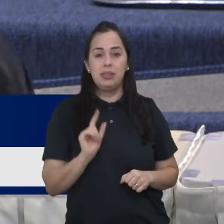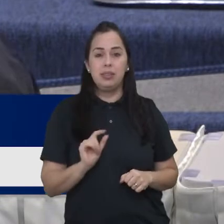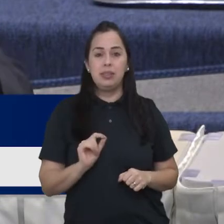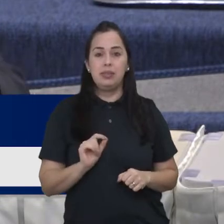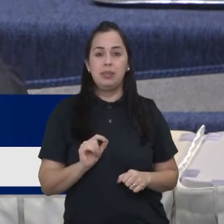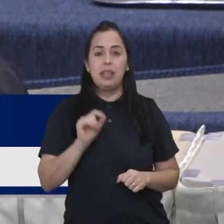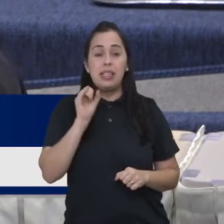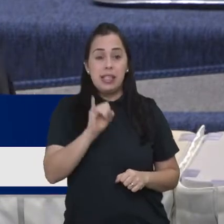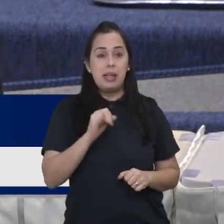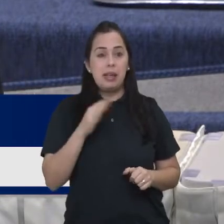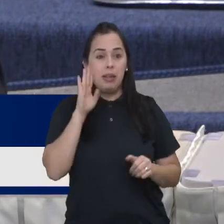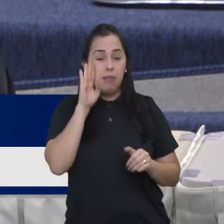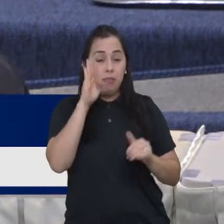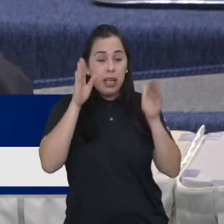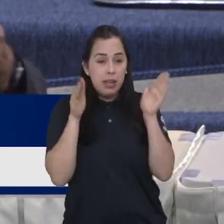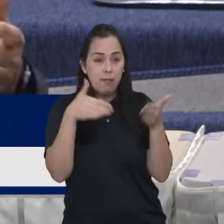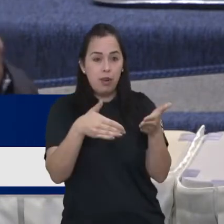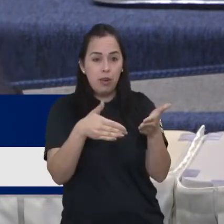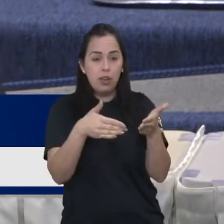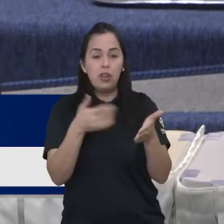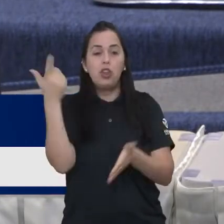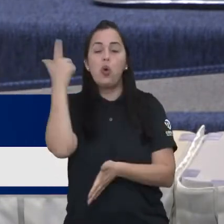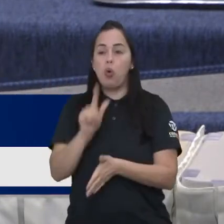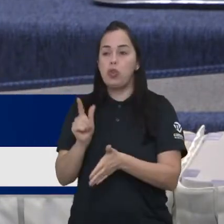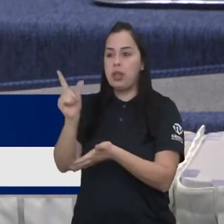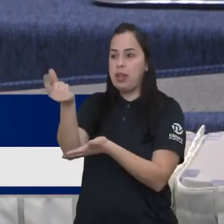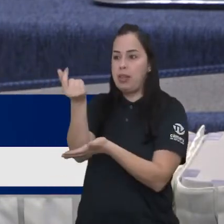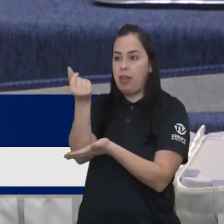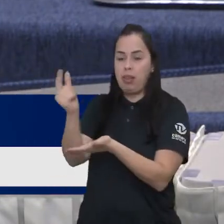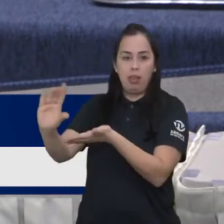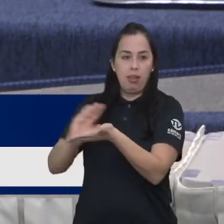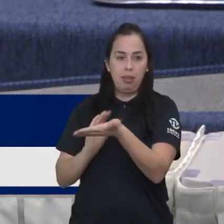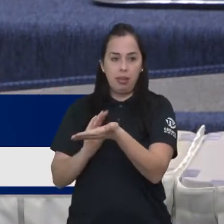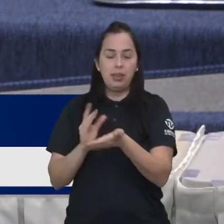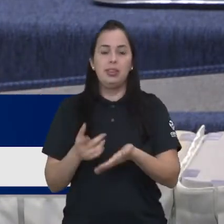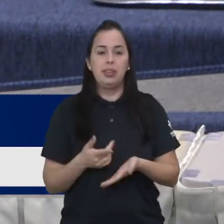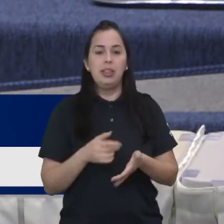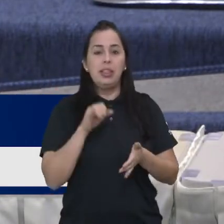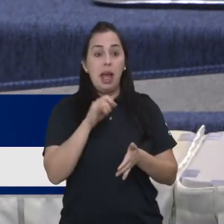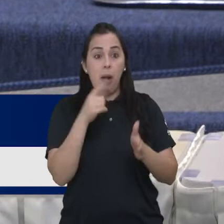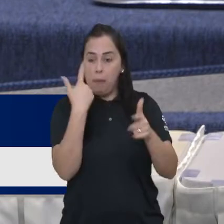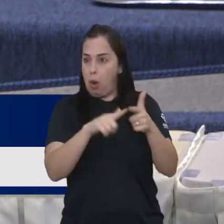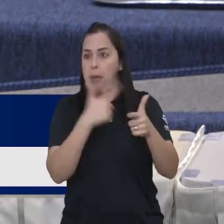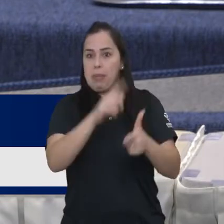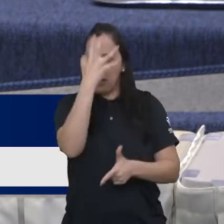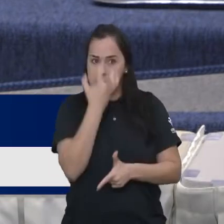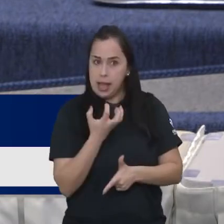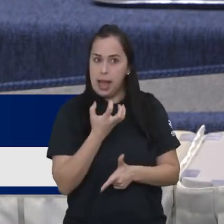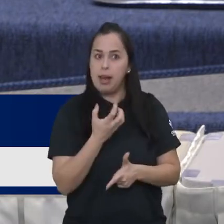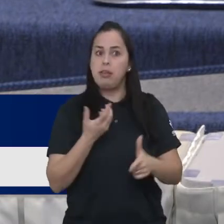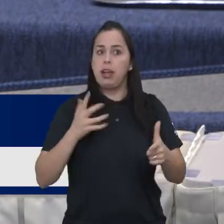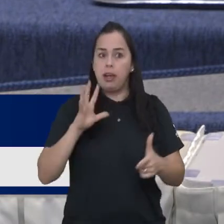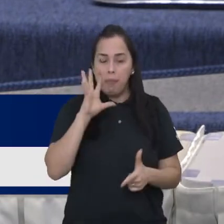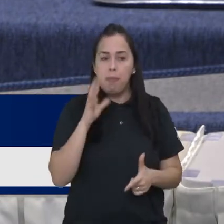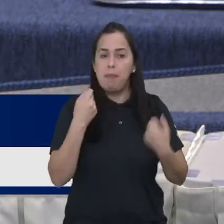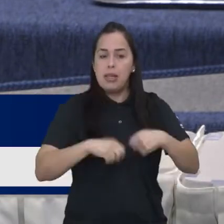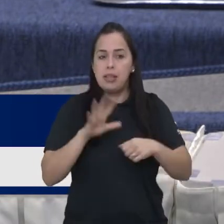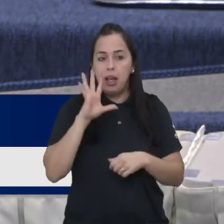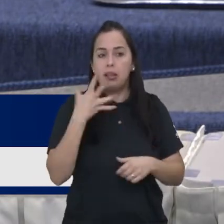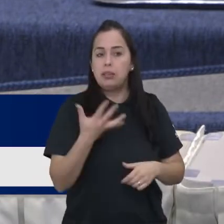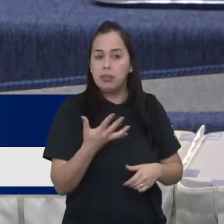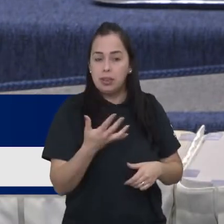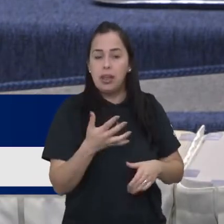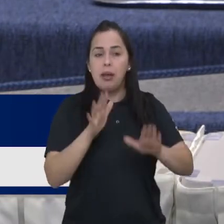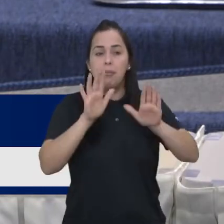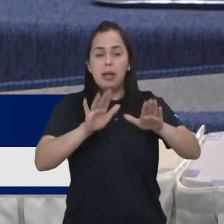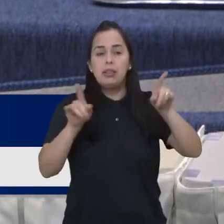prioridade, que se a gente prioriza, gente consegue garantir recursos. A gente tem que dizer, é um problema relevante, um problema que tem solução, não é um problema